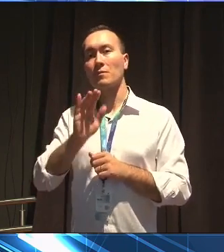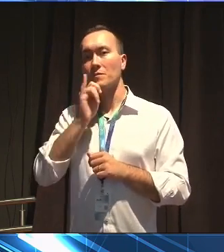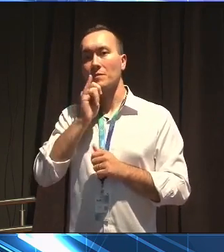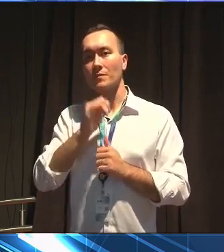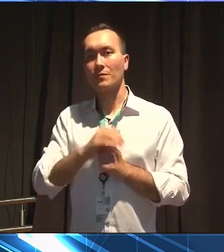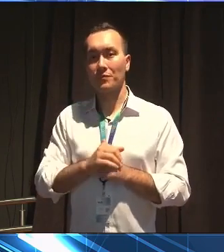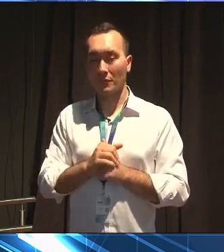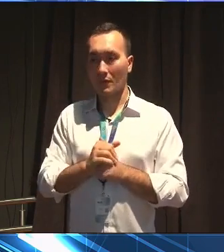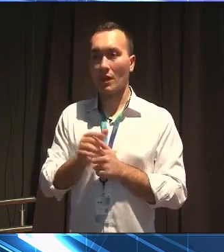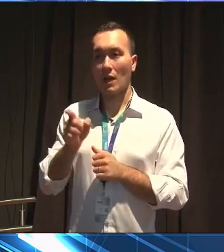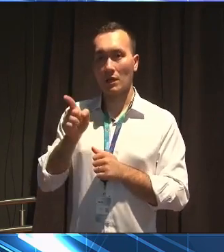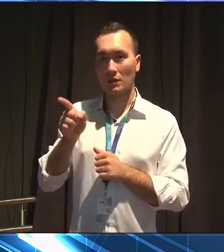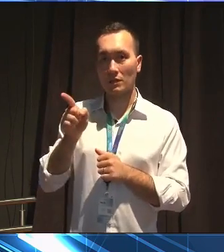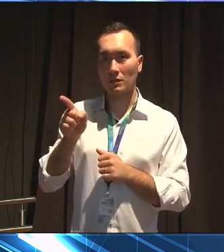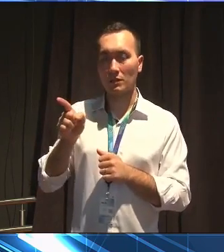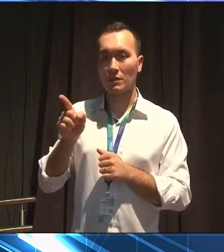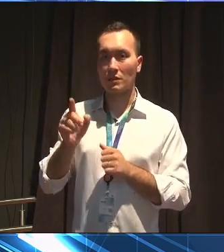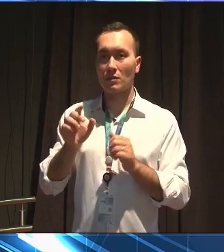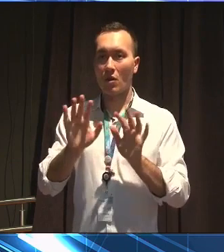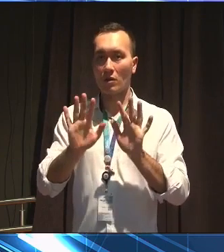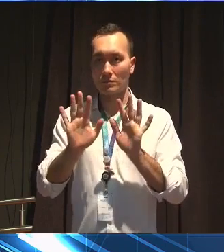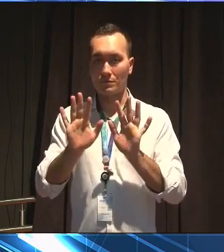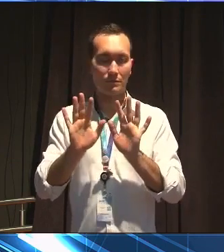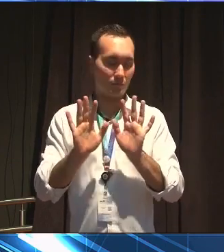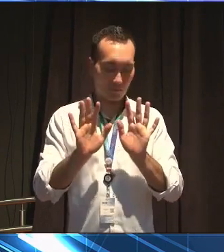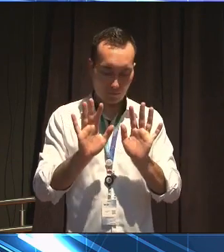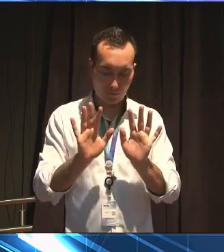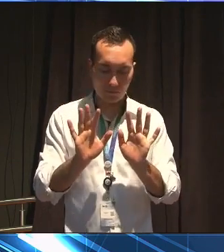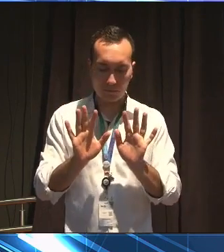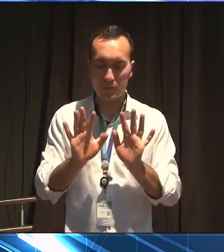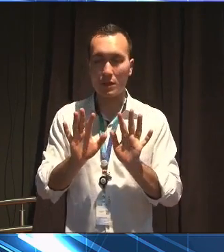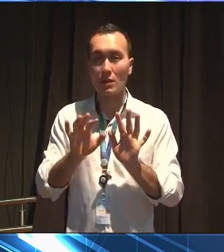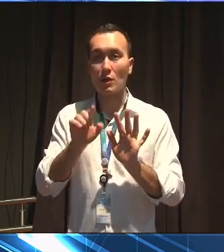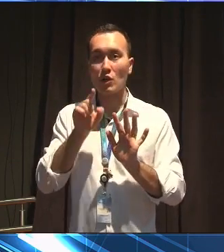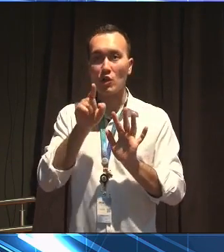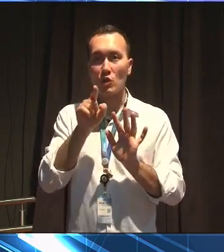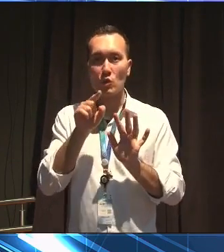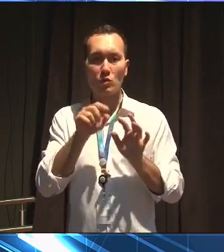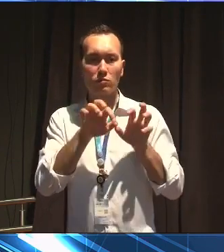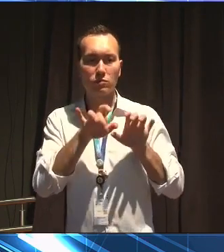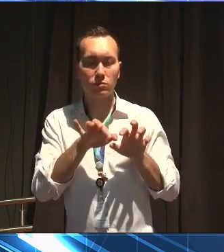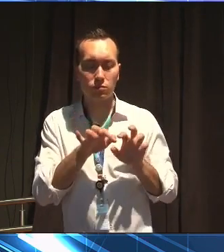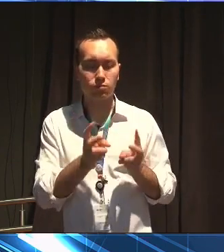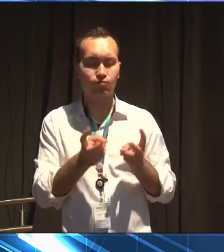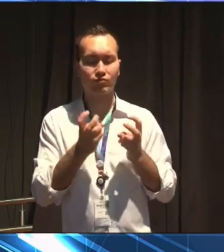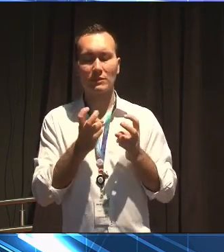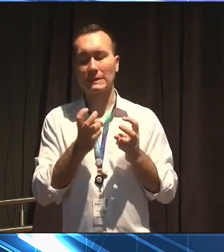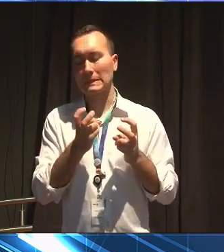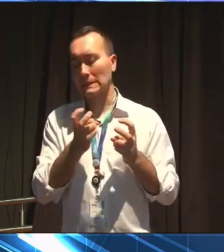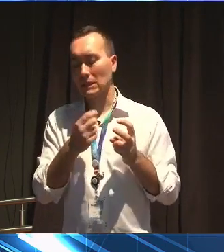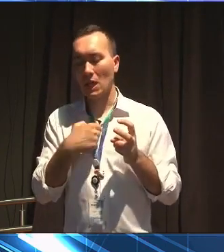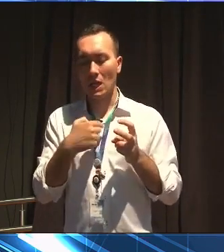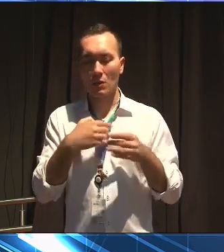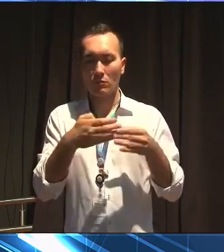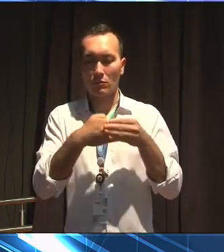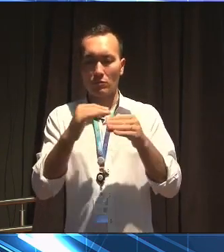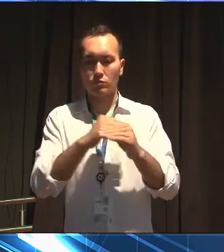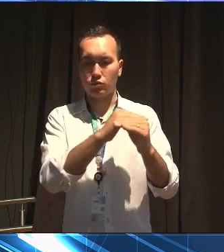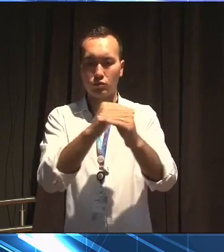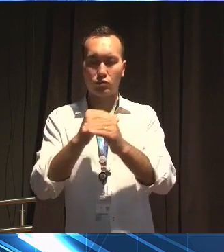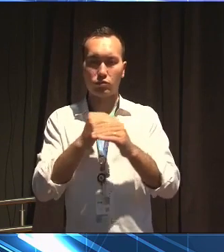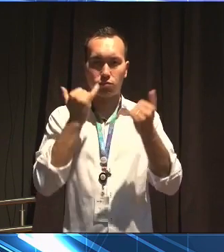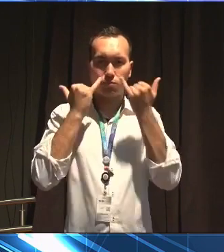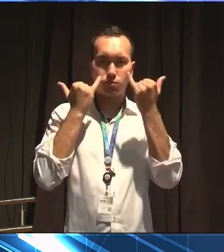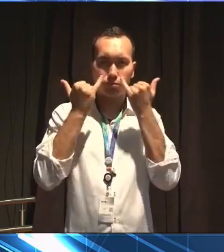percebe que se eu conseguisse padronizar o meu cookie, compartilhar entre N aplicações, eu teria o mesmo efeito? Teria. Por